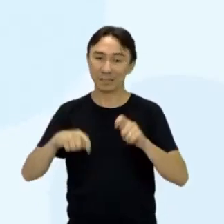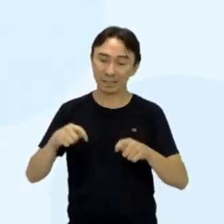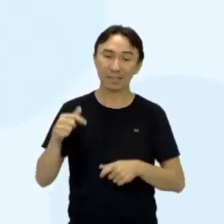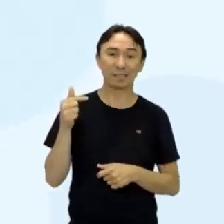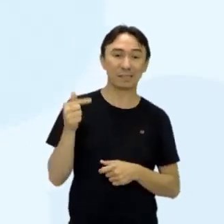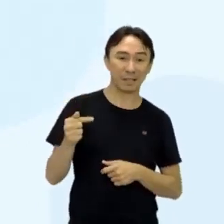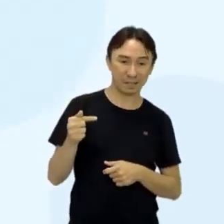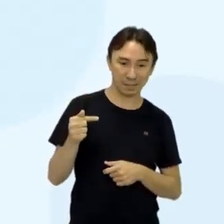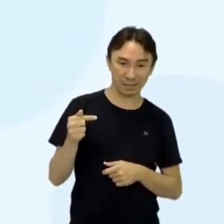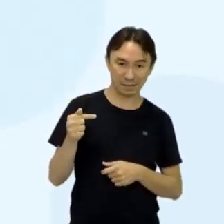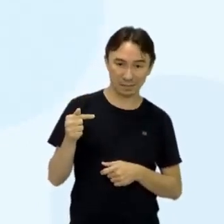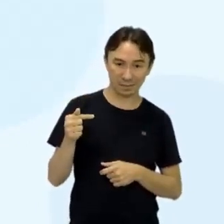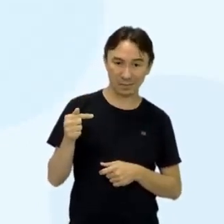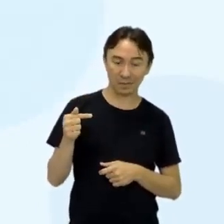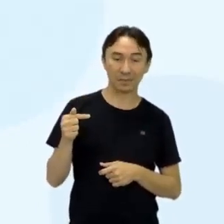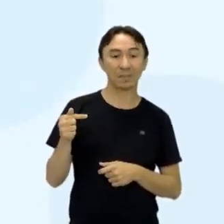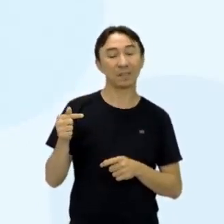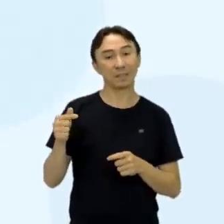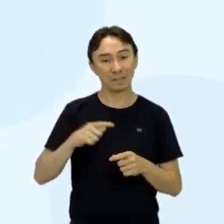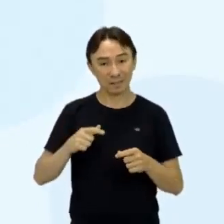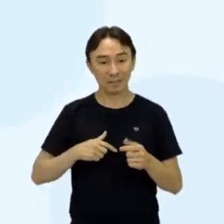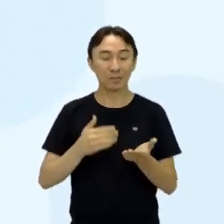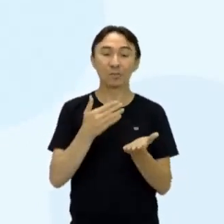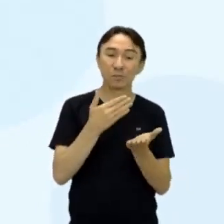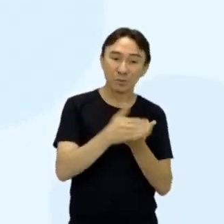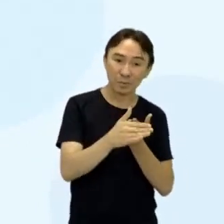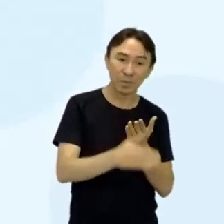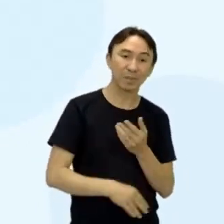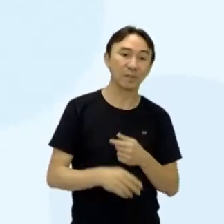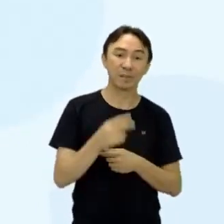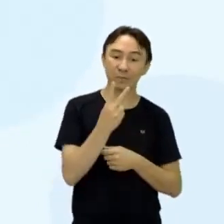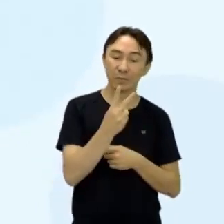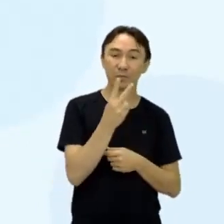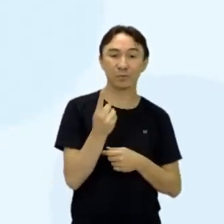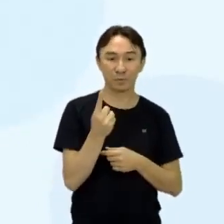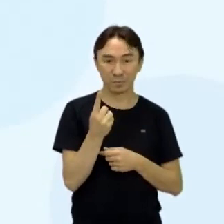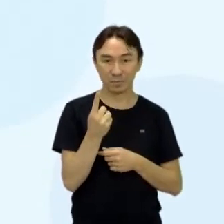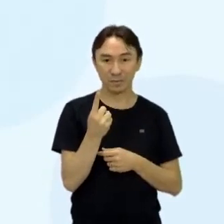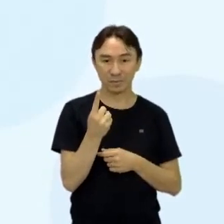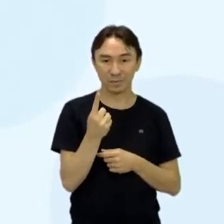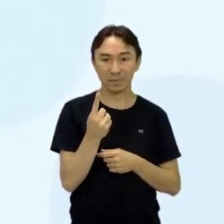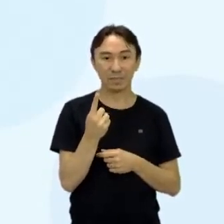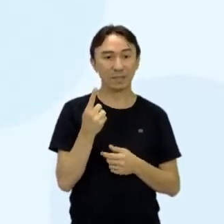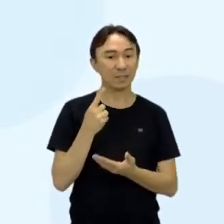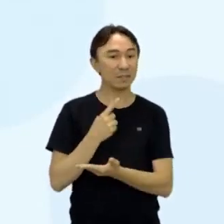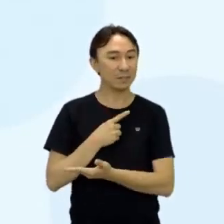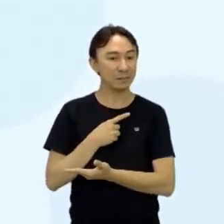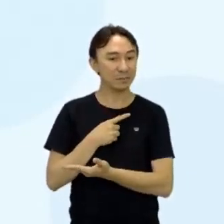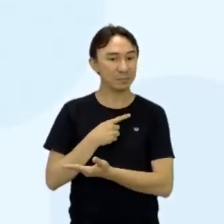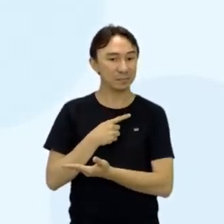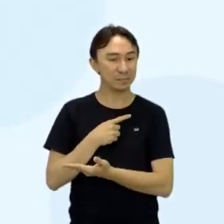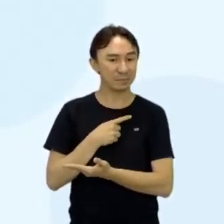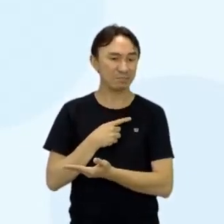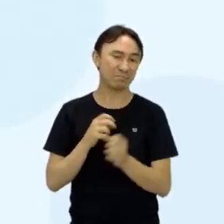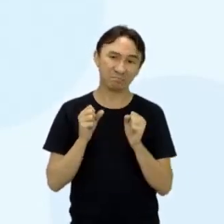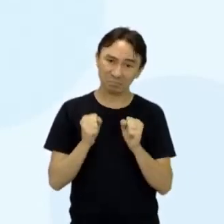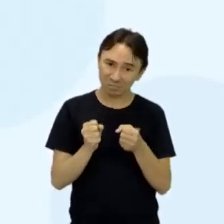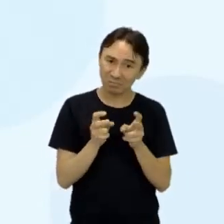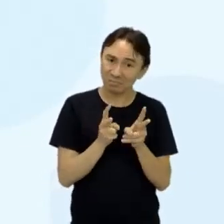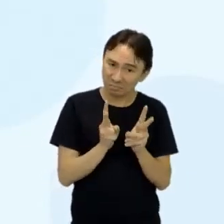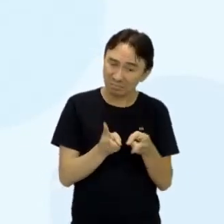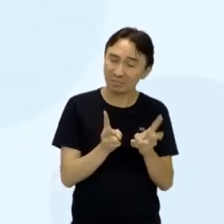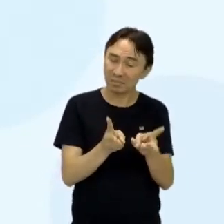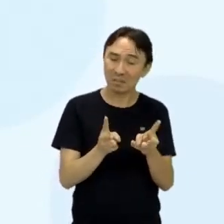aí, sobra 21 e o resto aqui é 200, tá certo? Eu posso continuar? Pode,